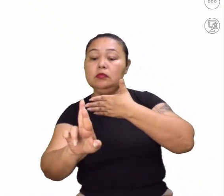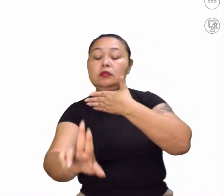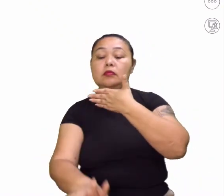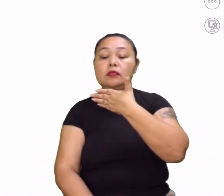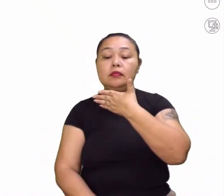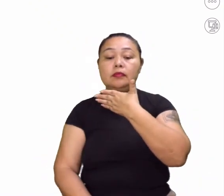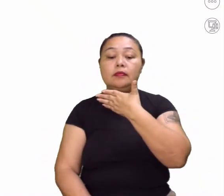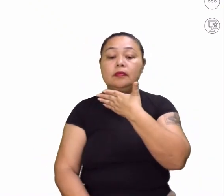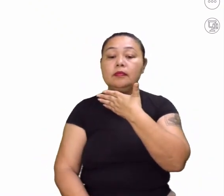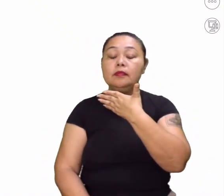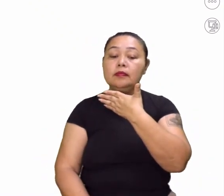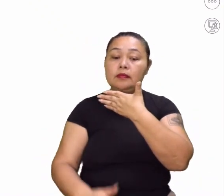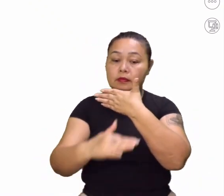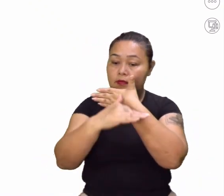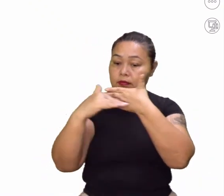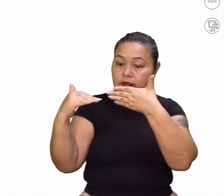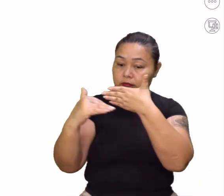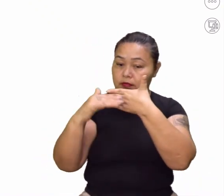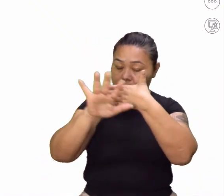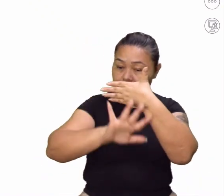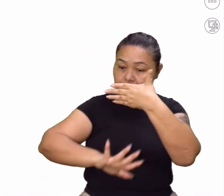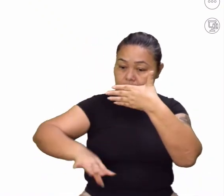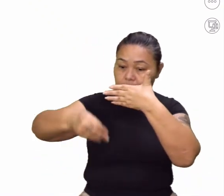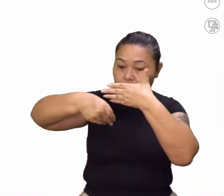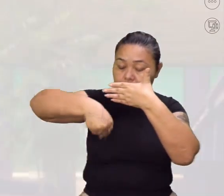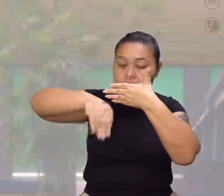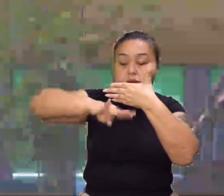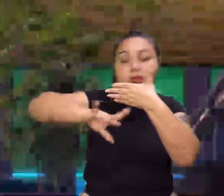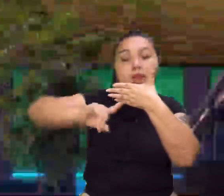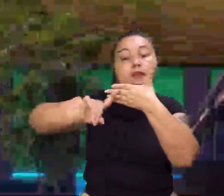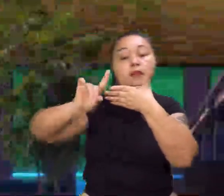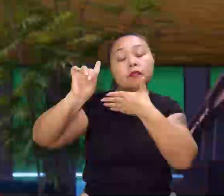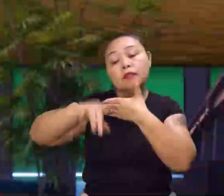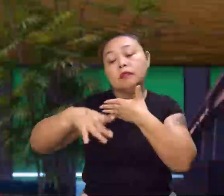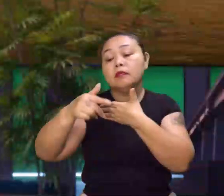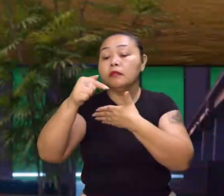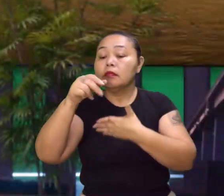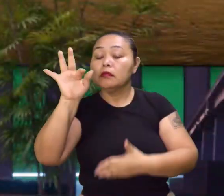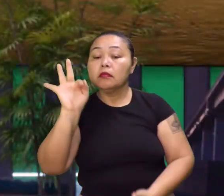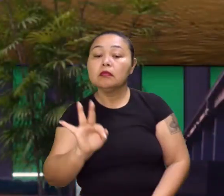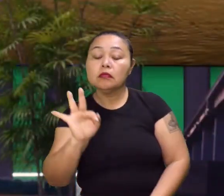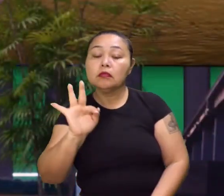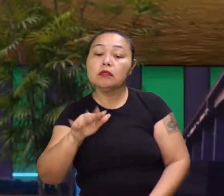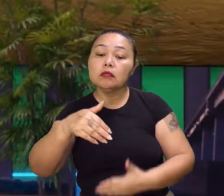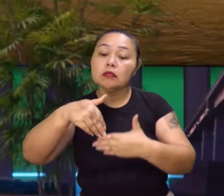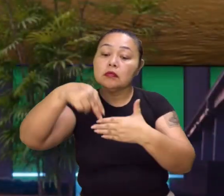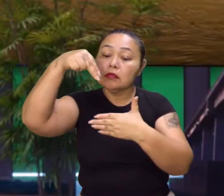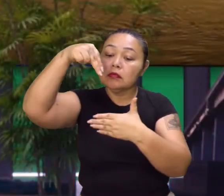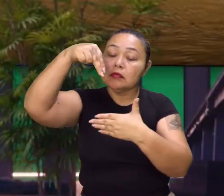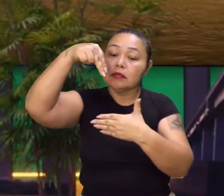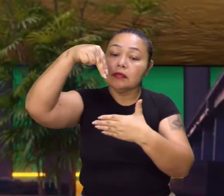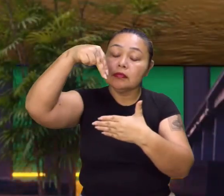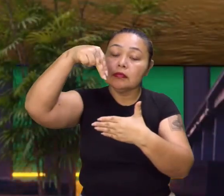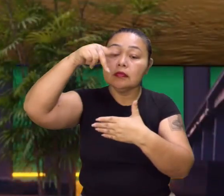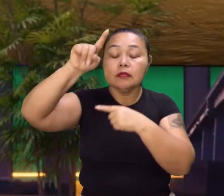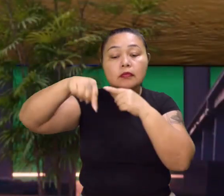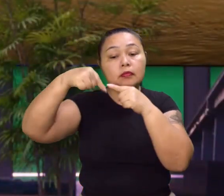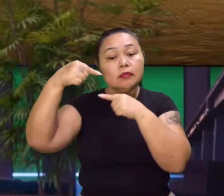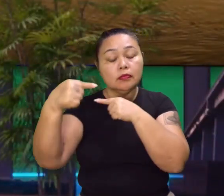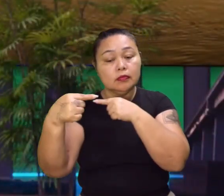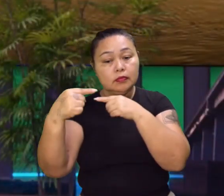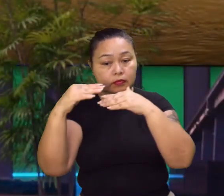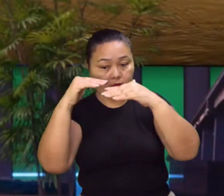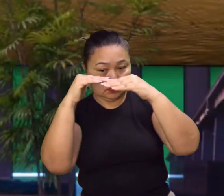do, vamos colocar, que é a maior parte do território do Brasil. Então, só 7% no hemisfério norte. E o